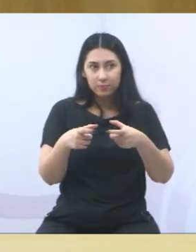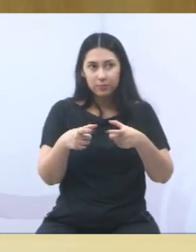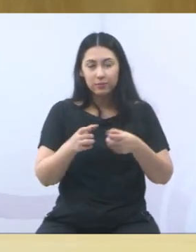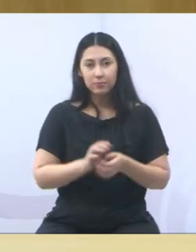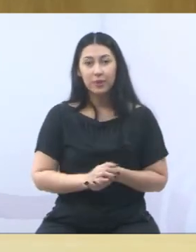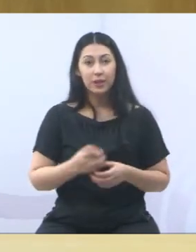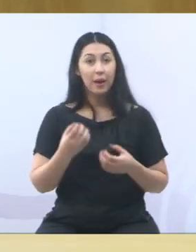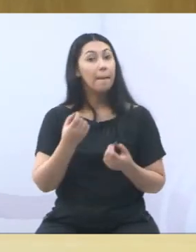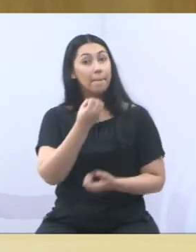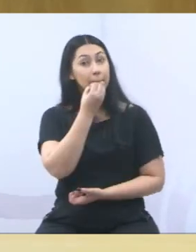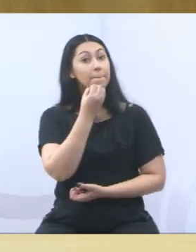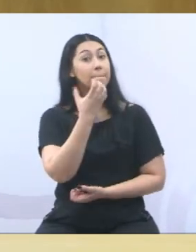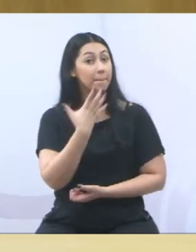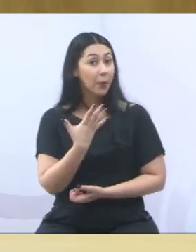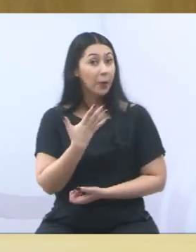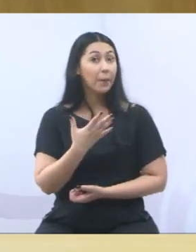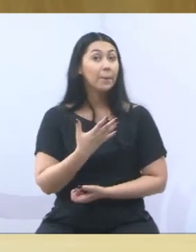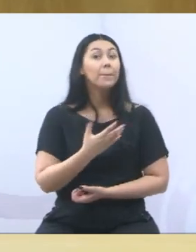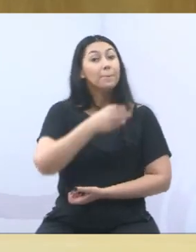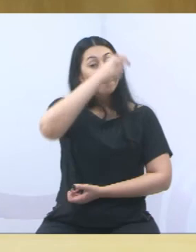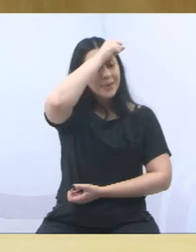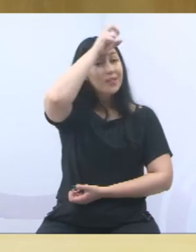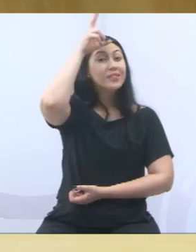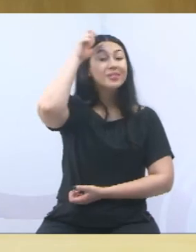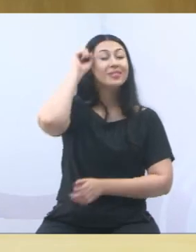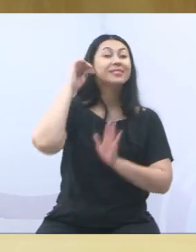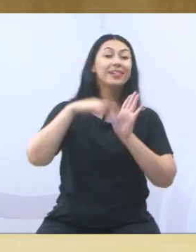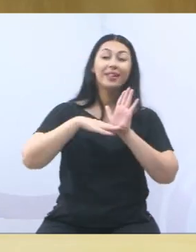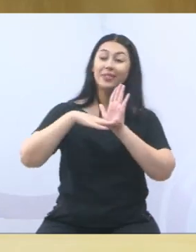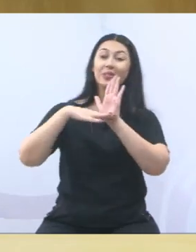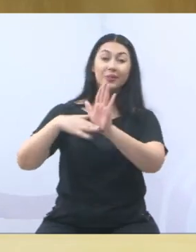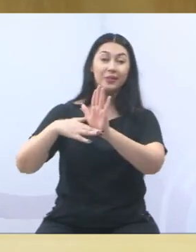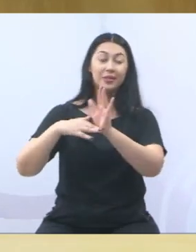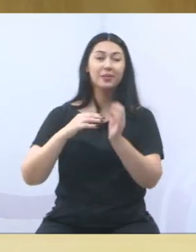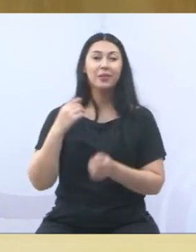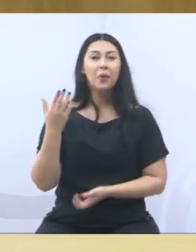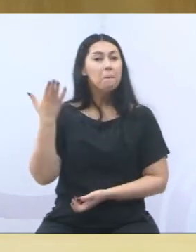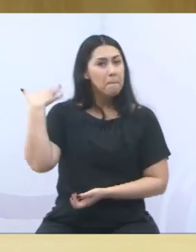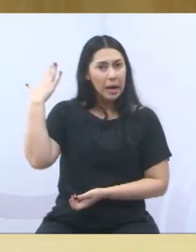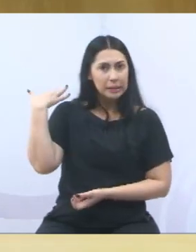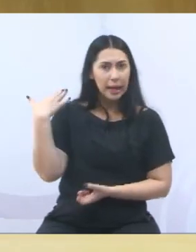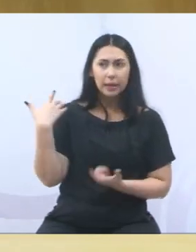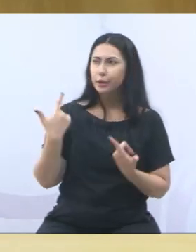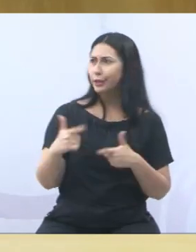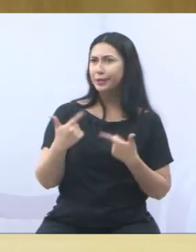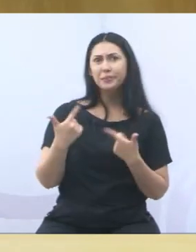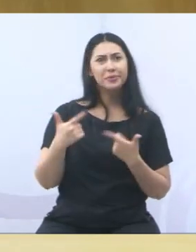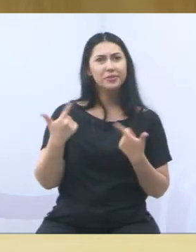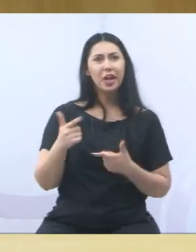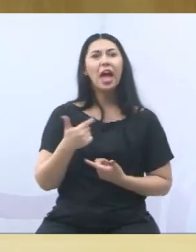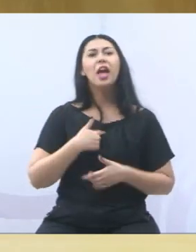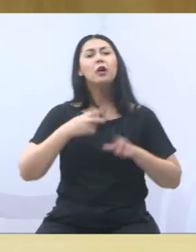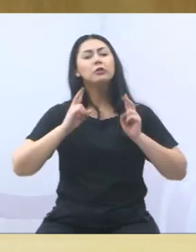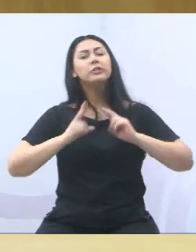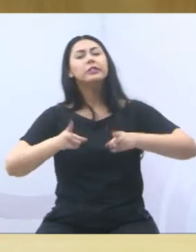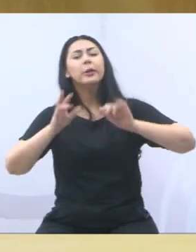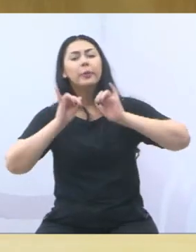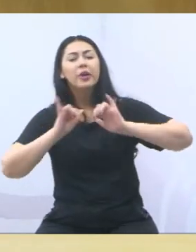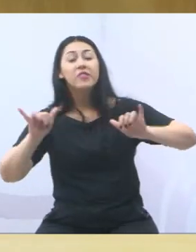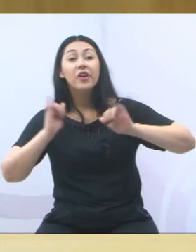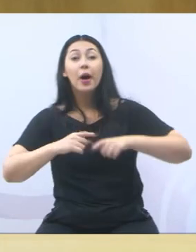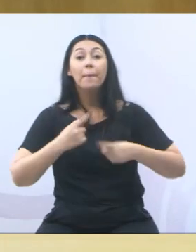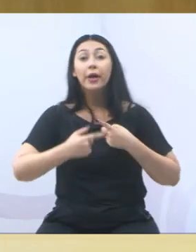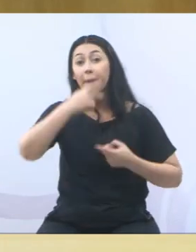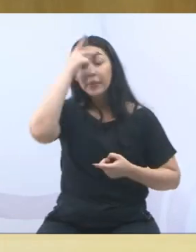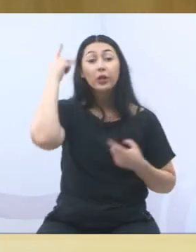com esse benefício que a prefeitura proporcionou à cidade de Jacareí. Nós nunca tivemos isso aqui. Eu sempre reafirmo, porque as pessoas têm que